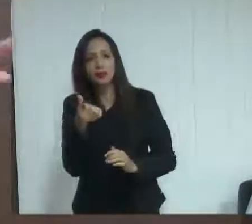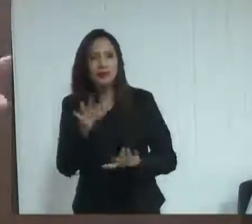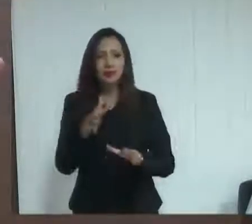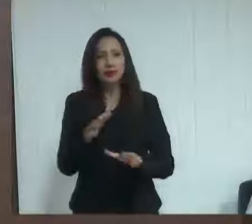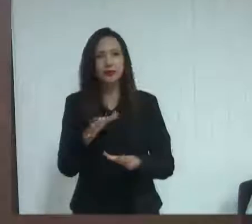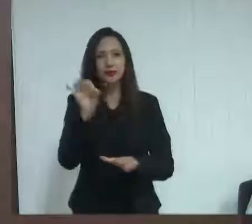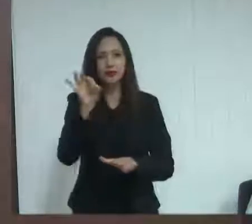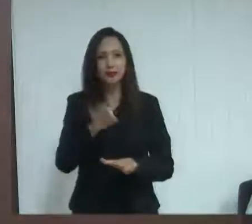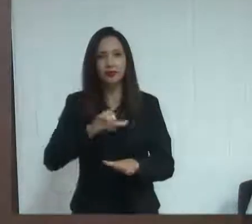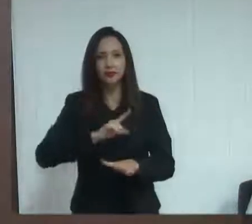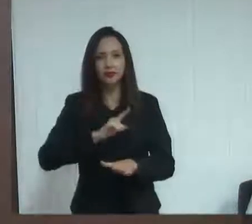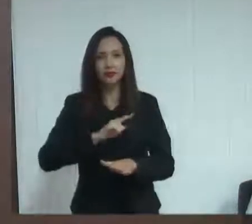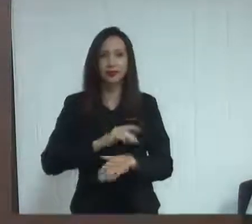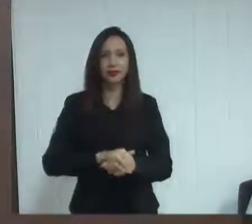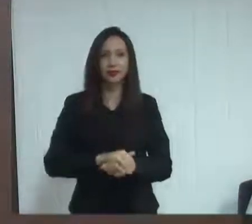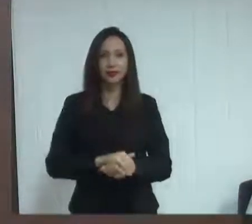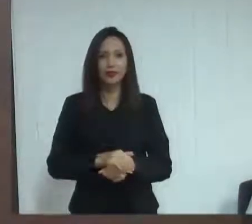R$970.